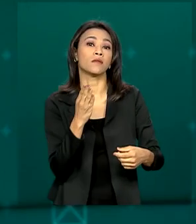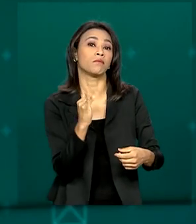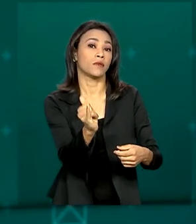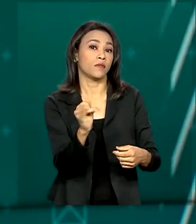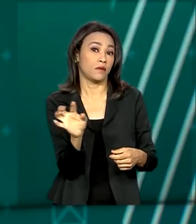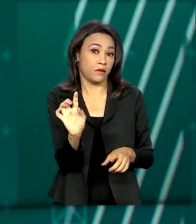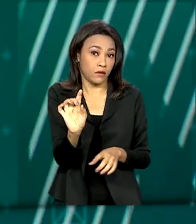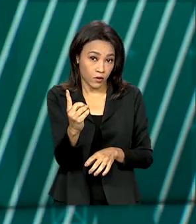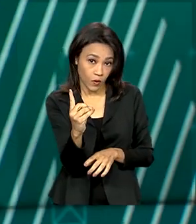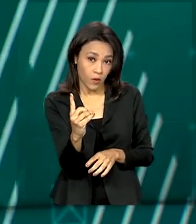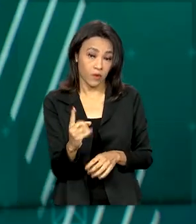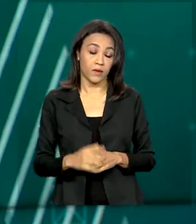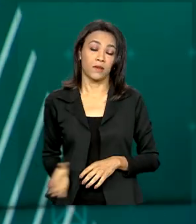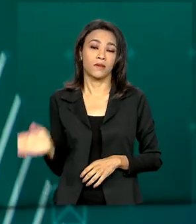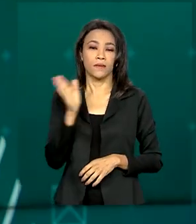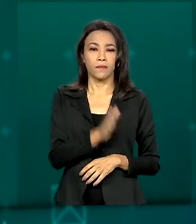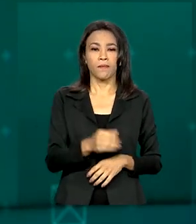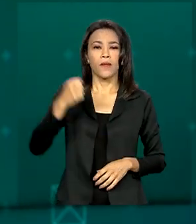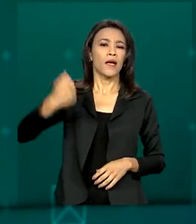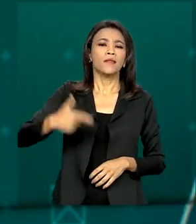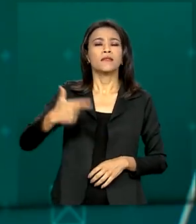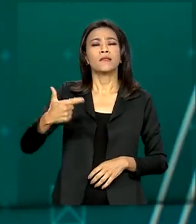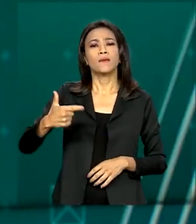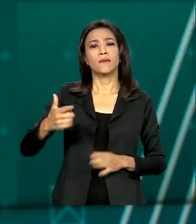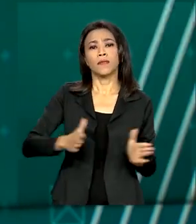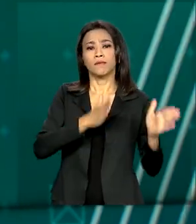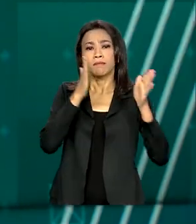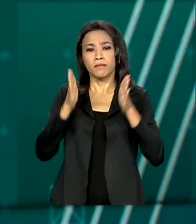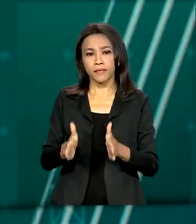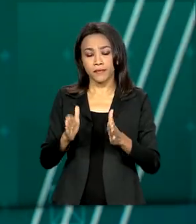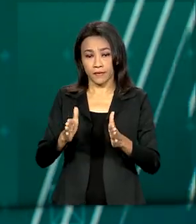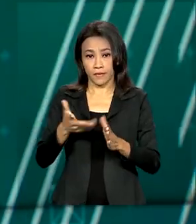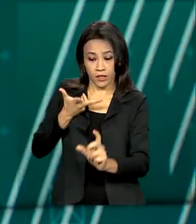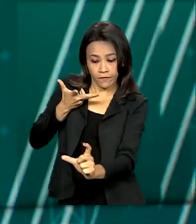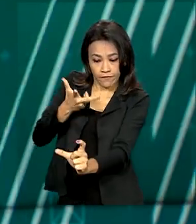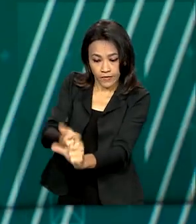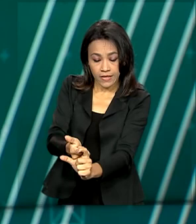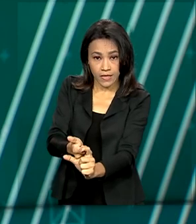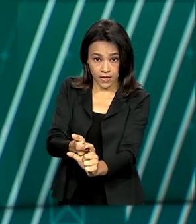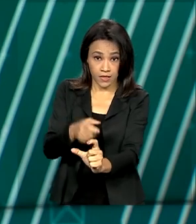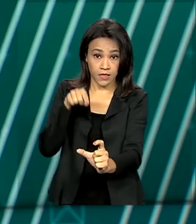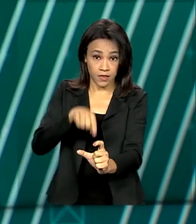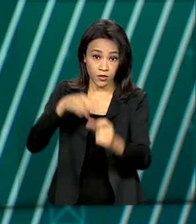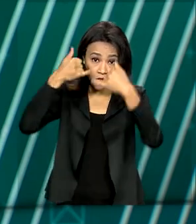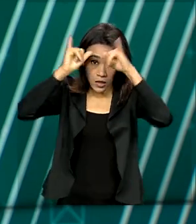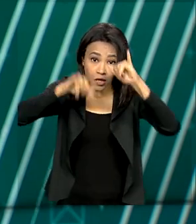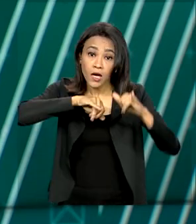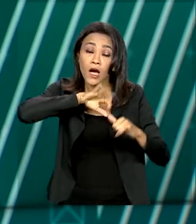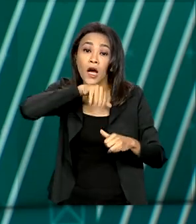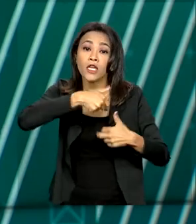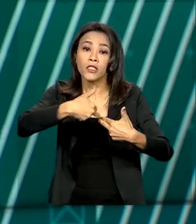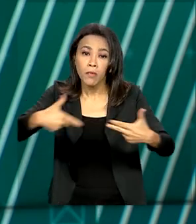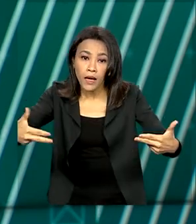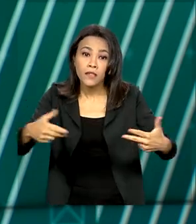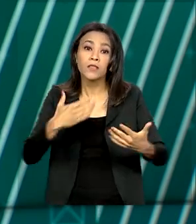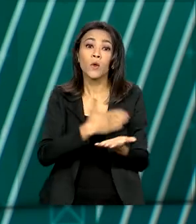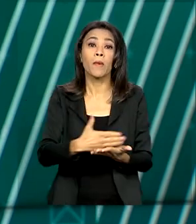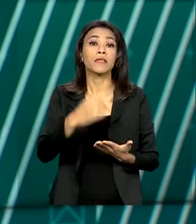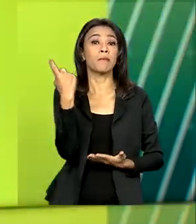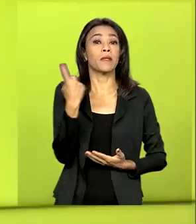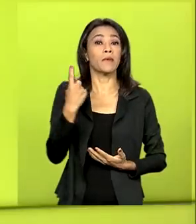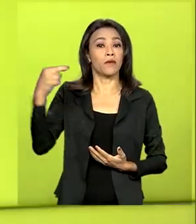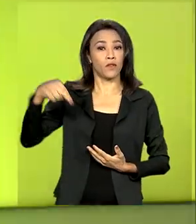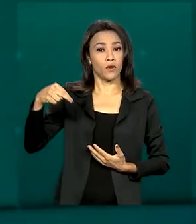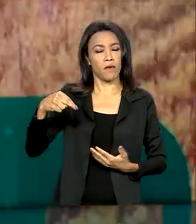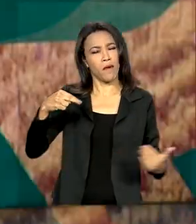A segunda etapa da campanha de vacinação de febre aftosa começa na próxima terça-feira, 1º de novembro, e